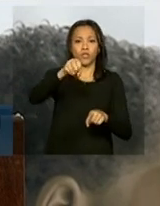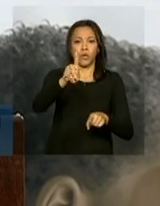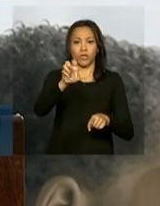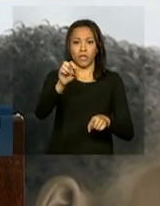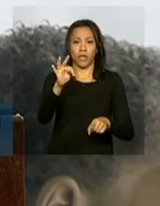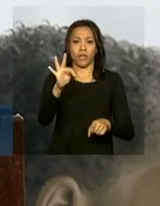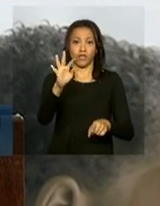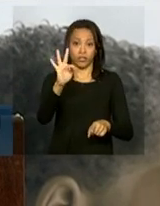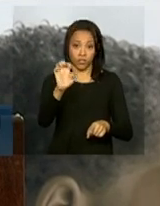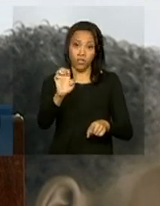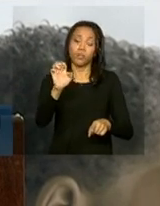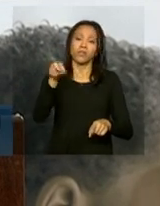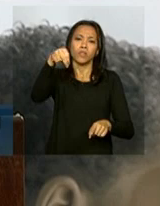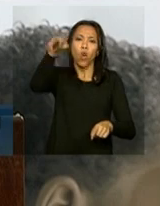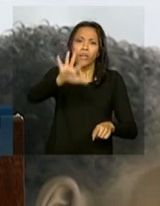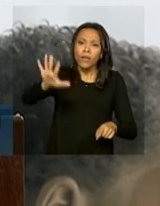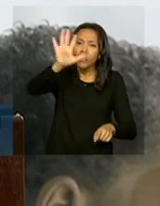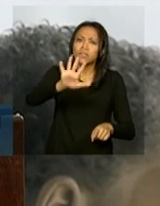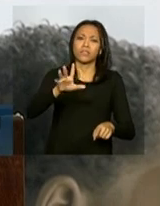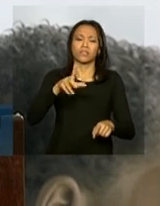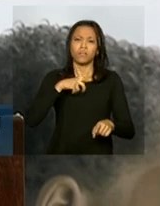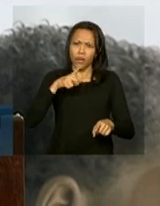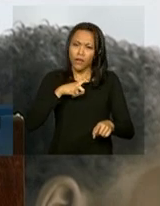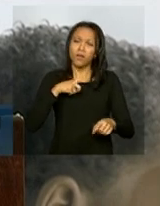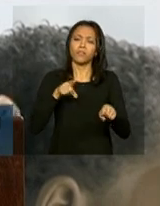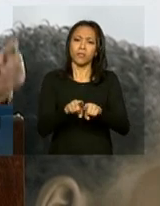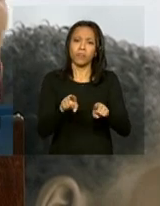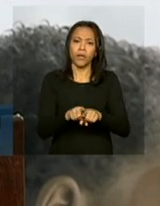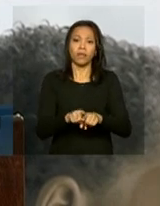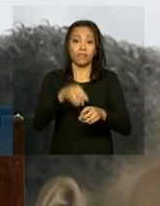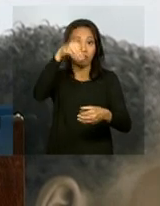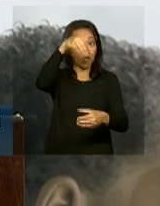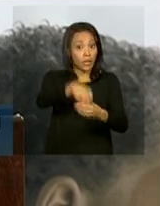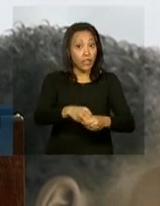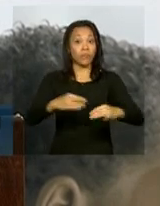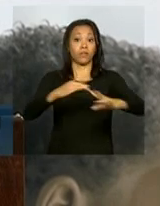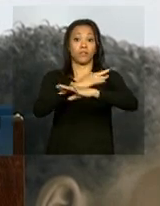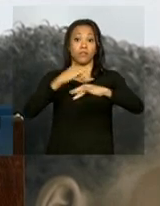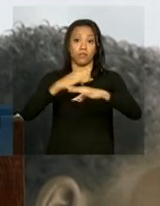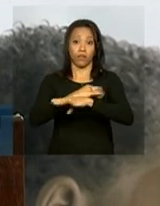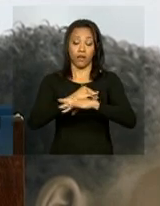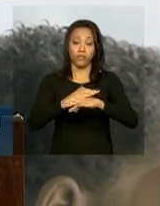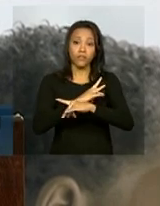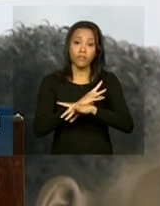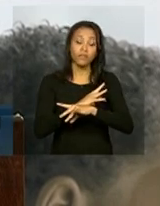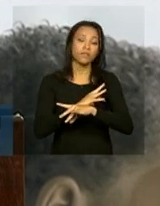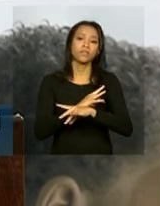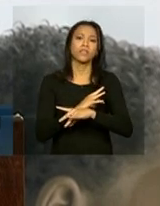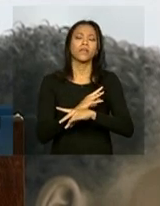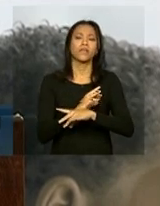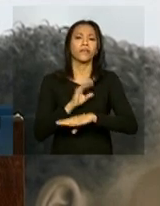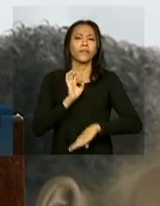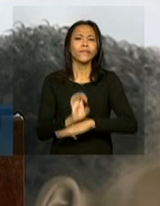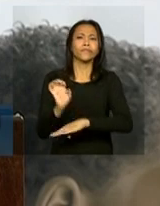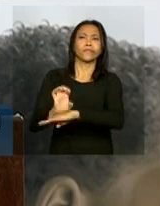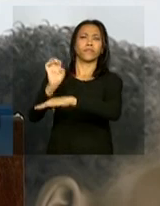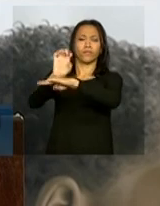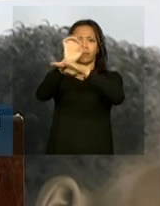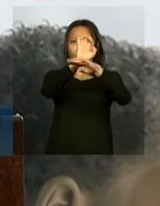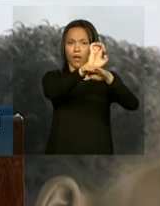isso. Aparece nas periferias das cidades de estados, considerando os